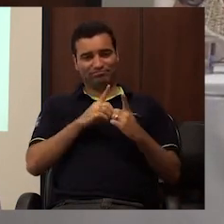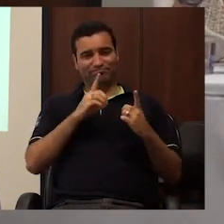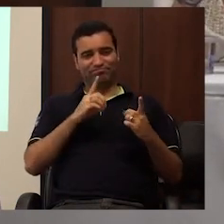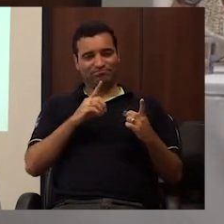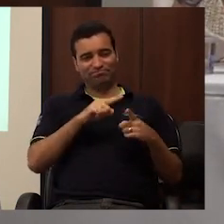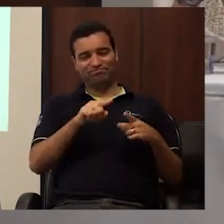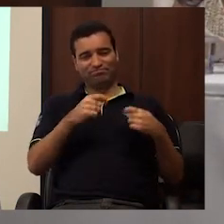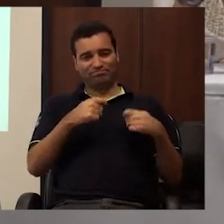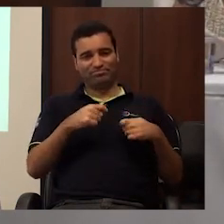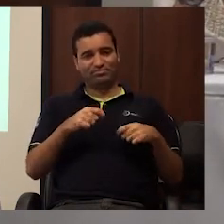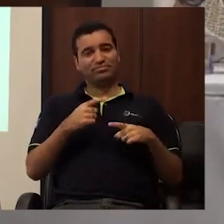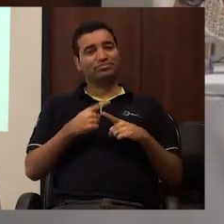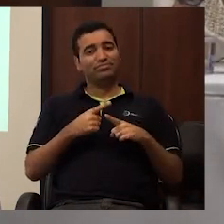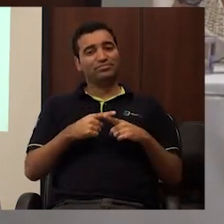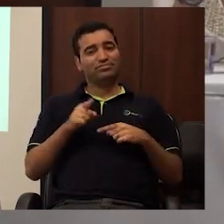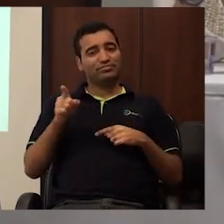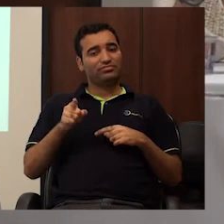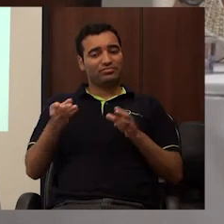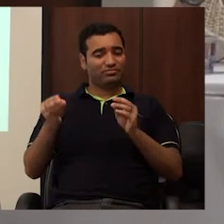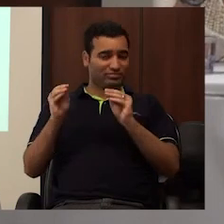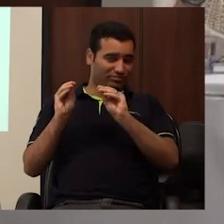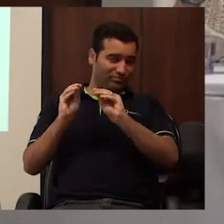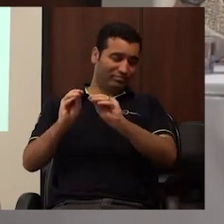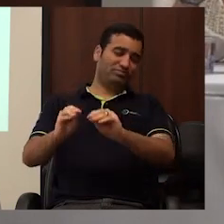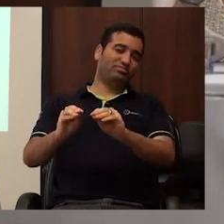necessidades, em função de uma implantação